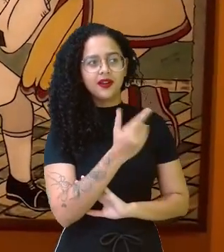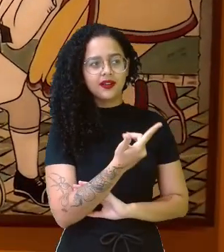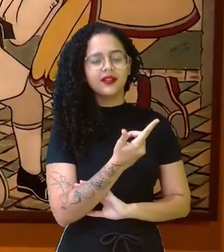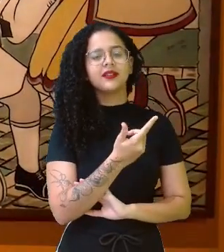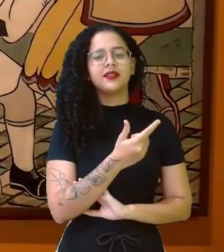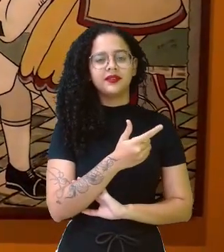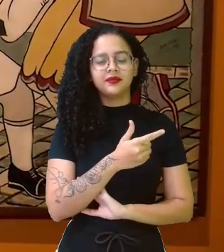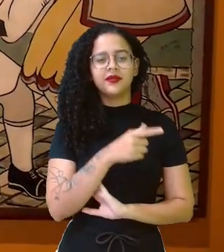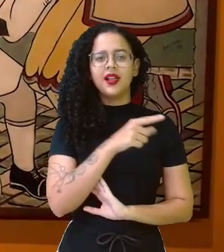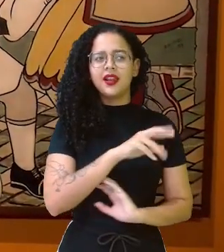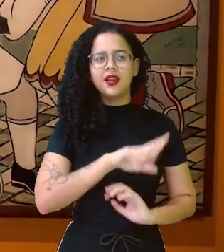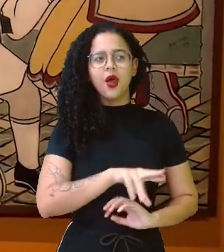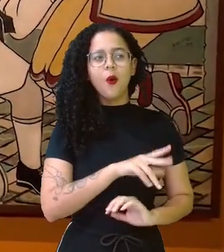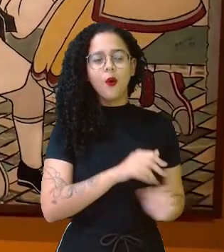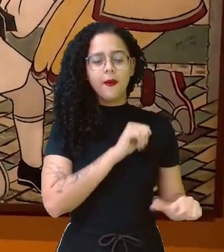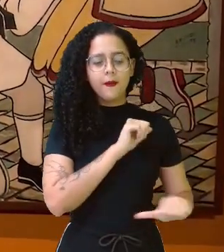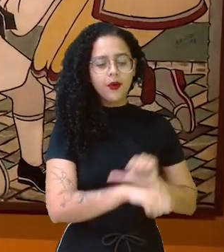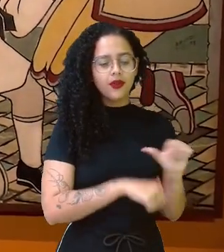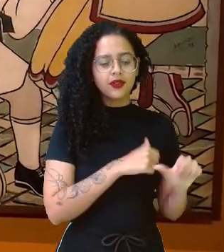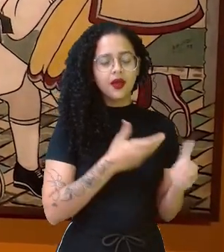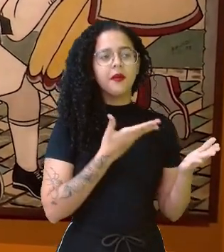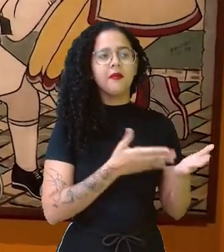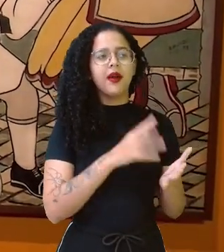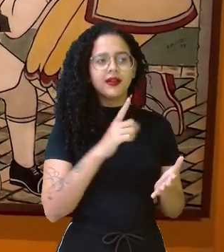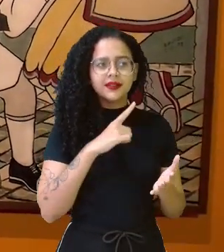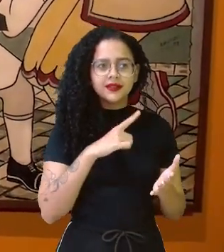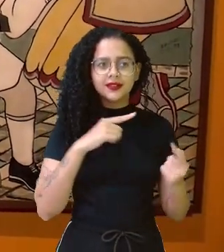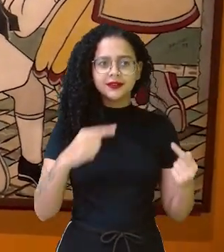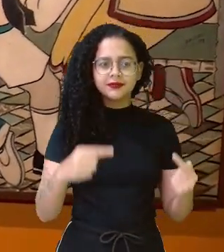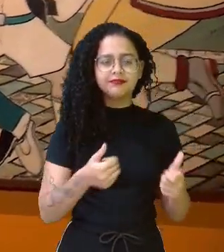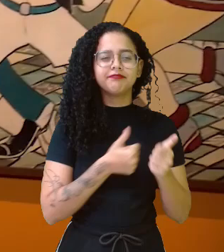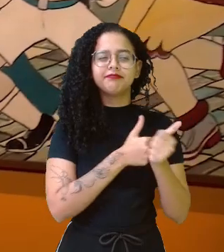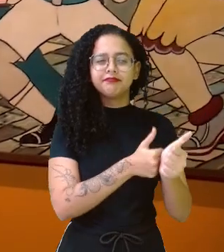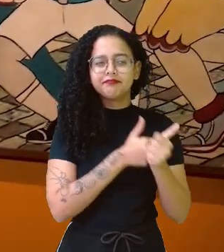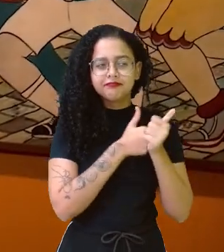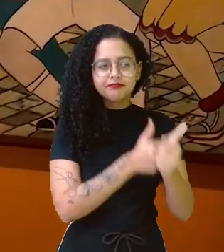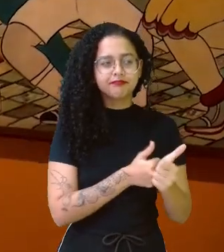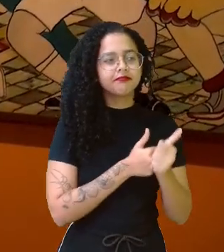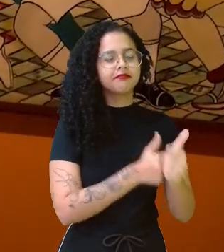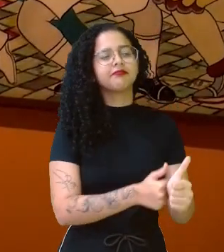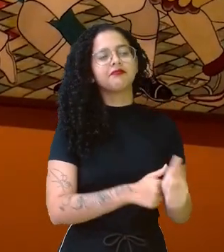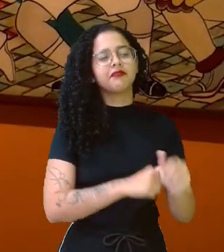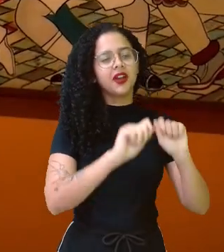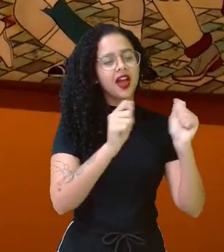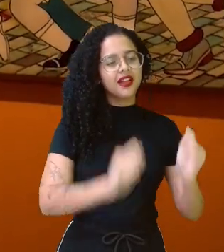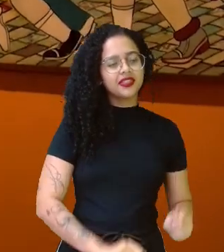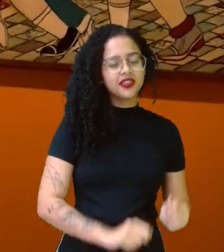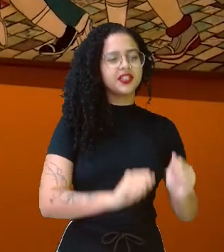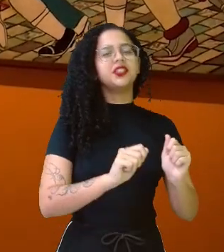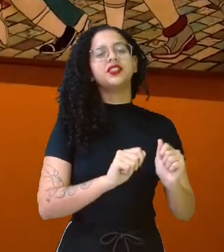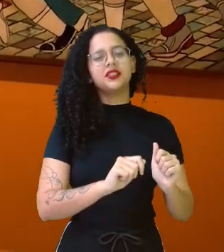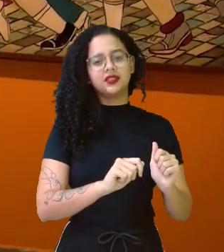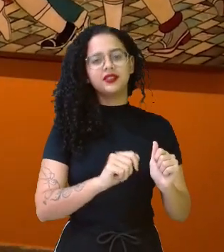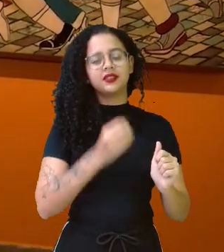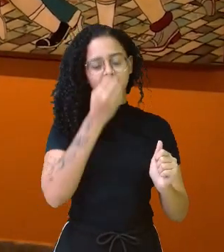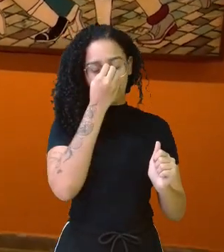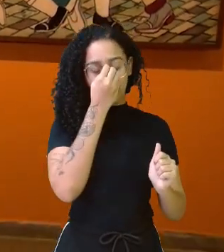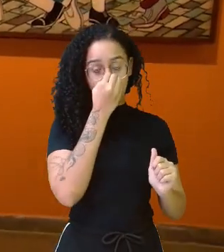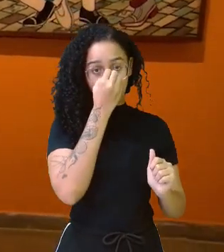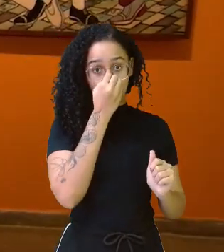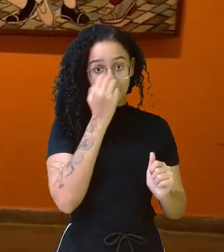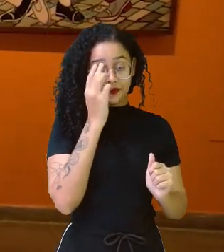considerado moderno, mas ele veio nessa rasteira como um eco, né, desse modernismo. Sim. Ele é um artista naif, né? Exato.